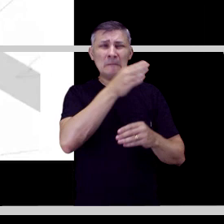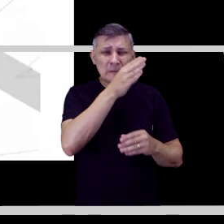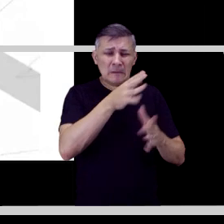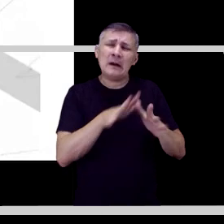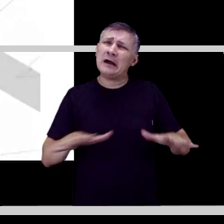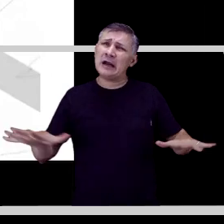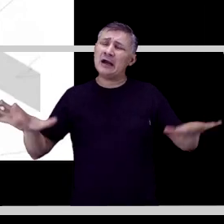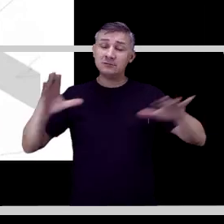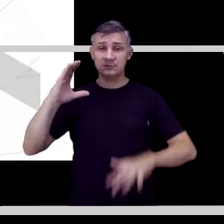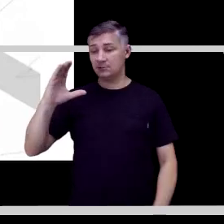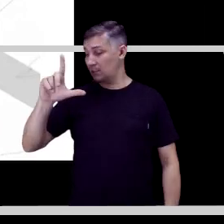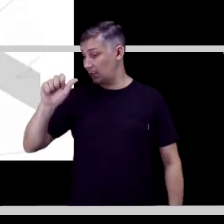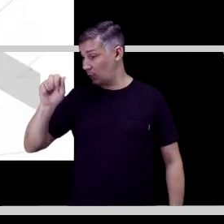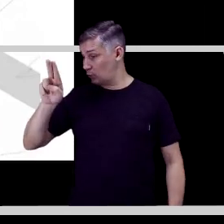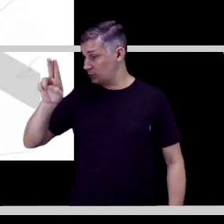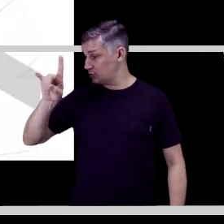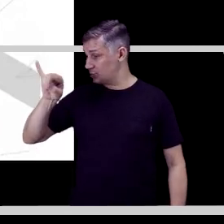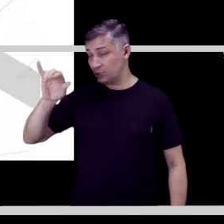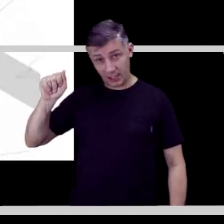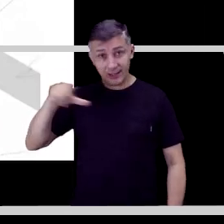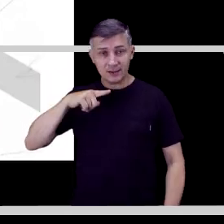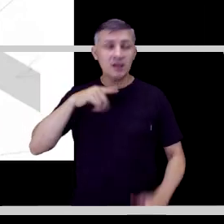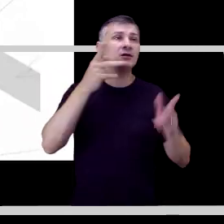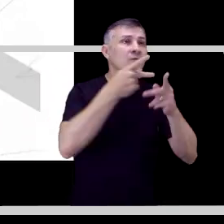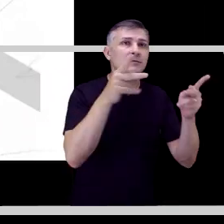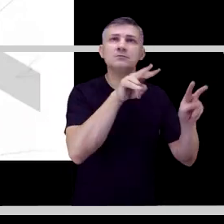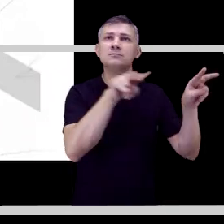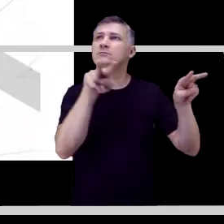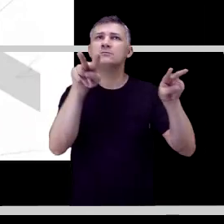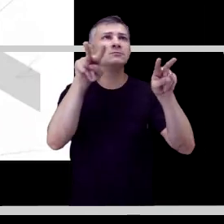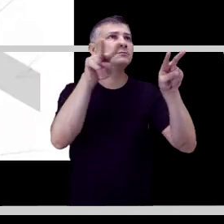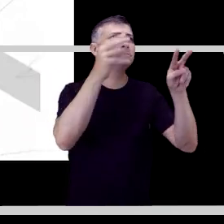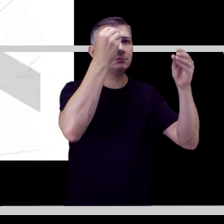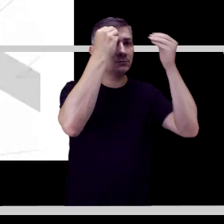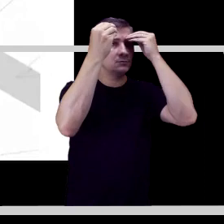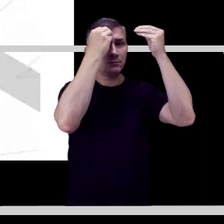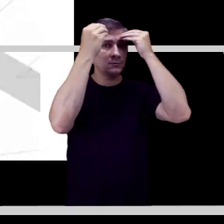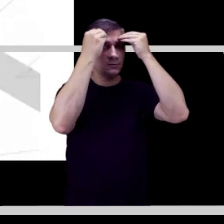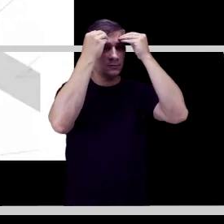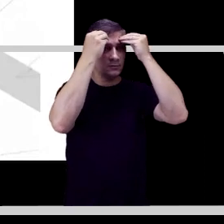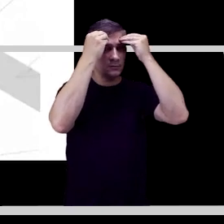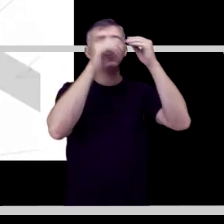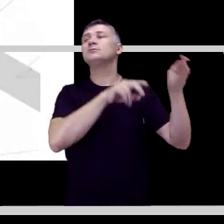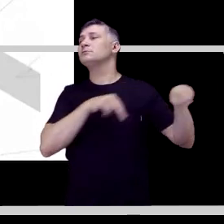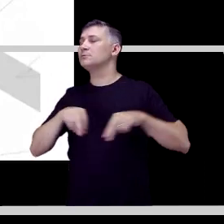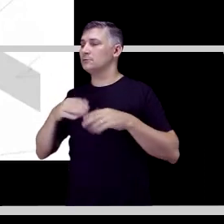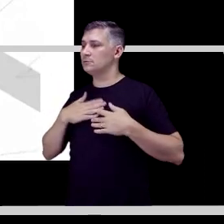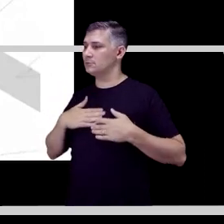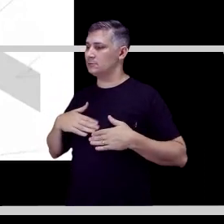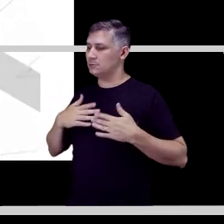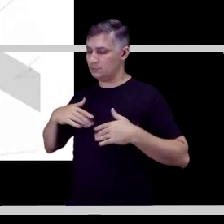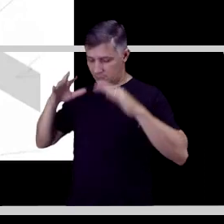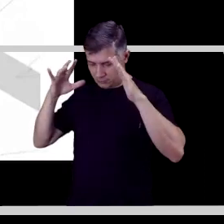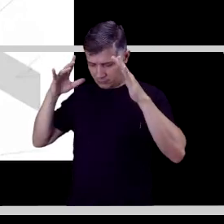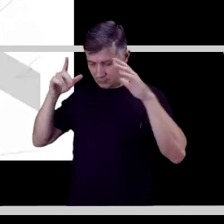de tentar criar pausas durante as sequências narrativas. Né? Quando você tem sequências muito densas como essas da Cláudia, a gente ter uma